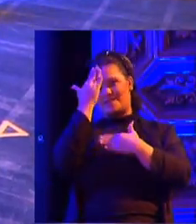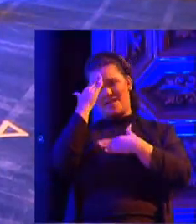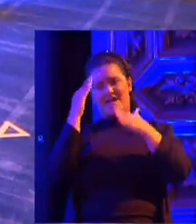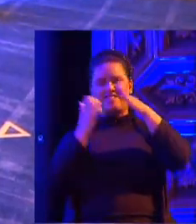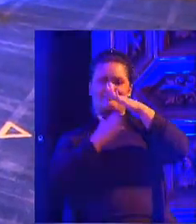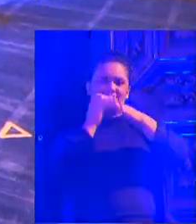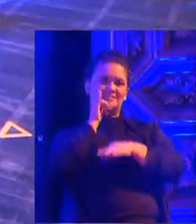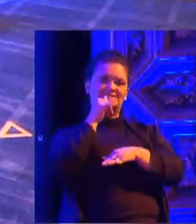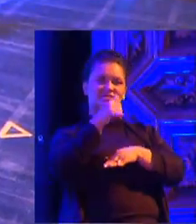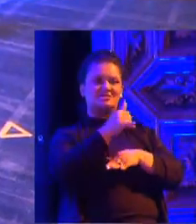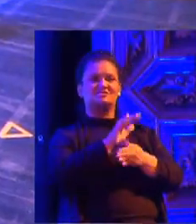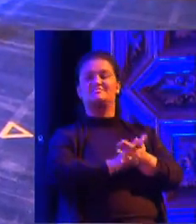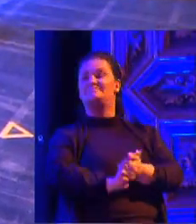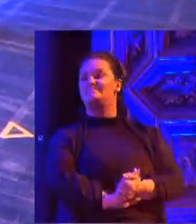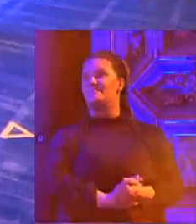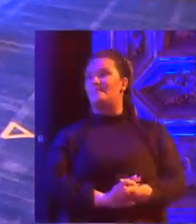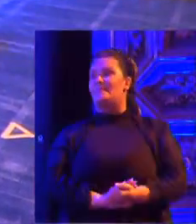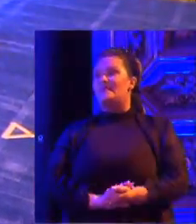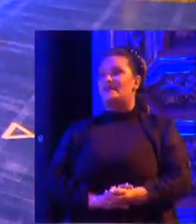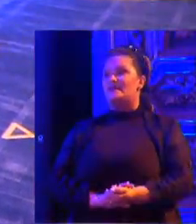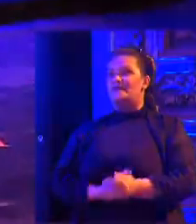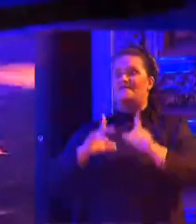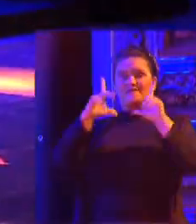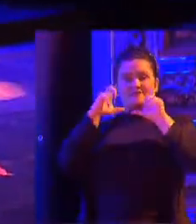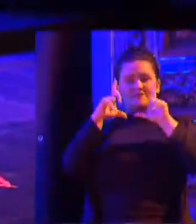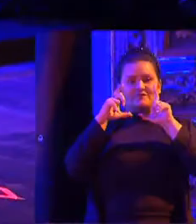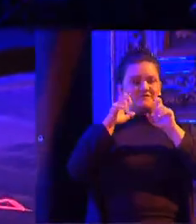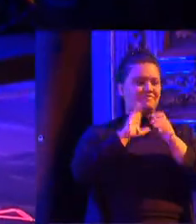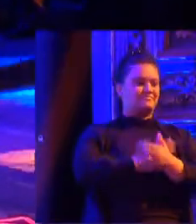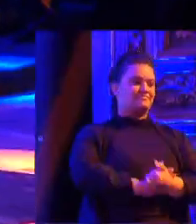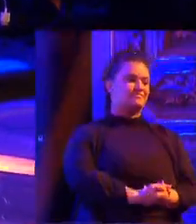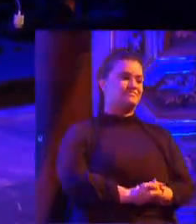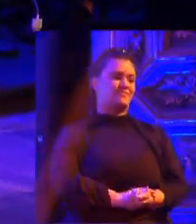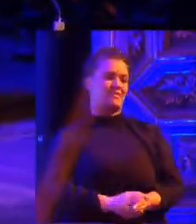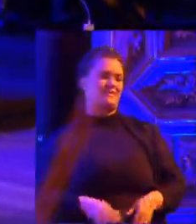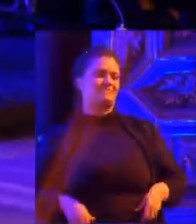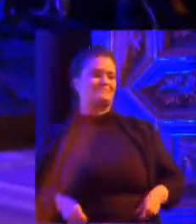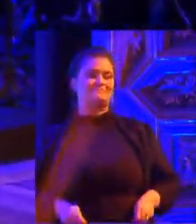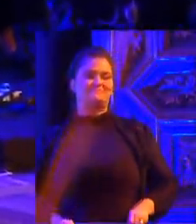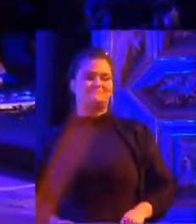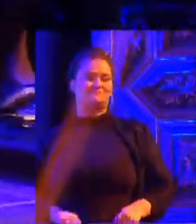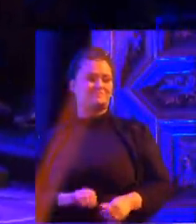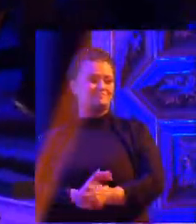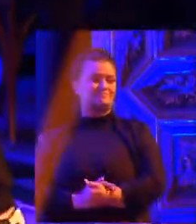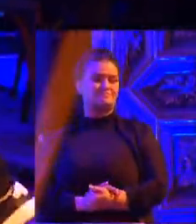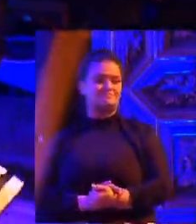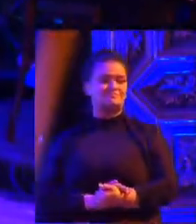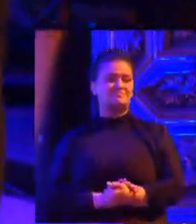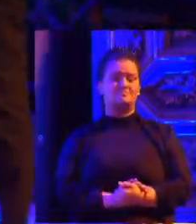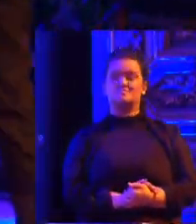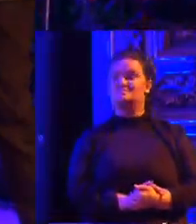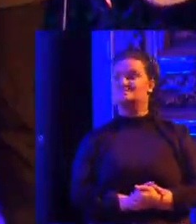e obrigado pelo prêmio. Foto, foto! Vamos nessa foto. Agora, gente, aqui na